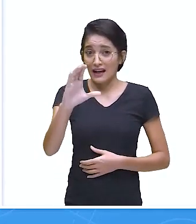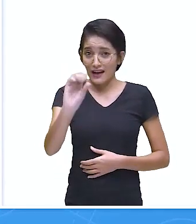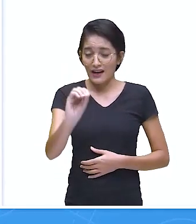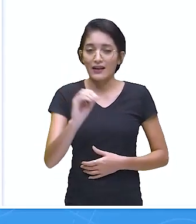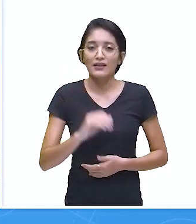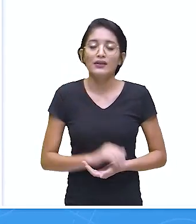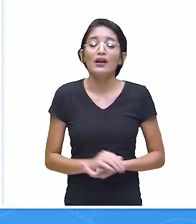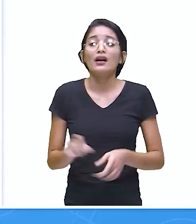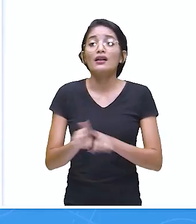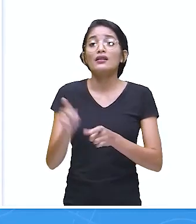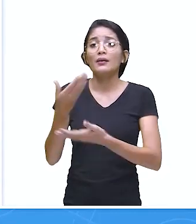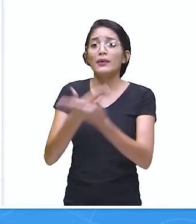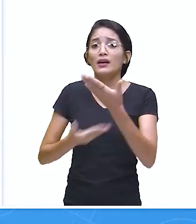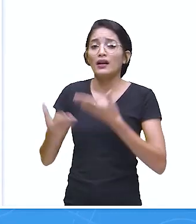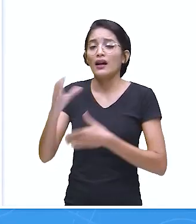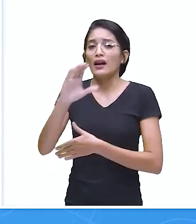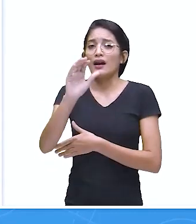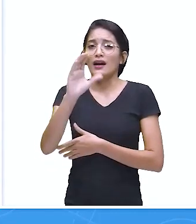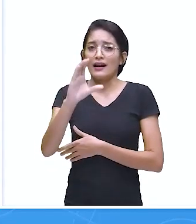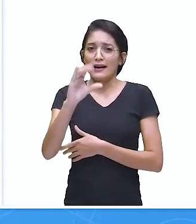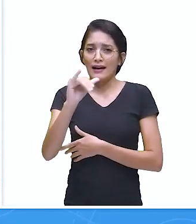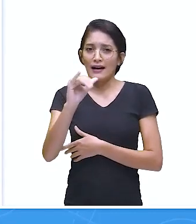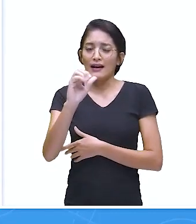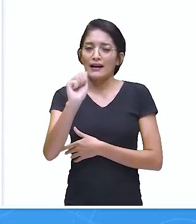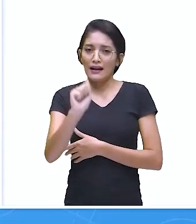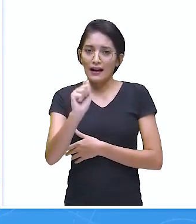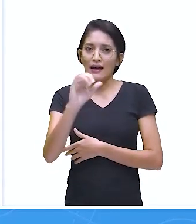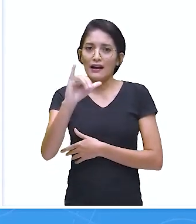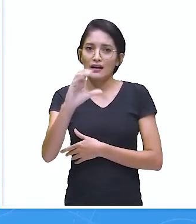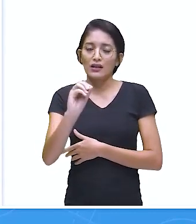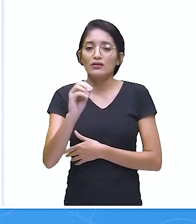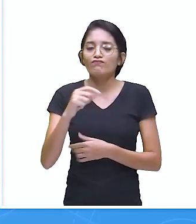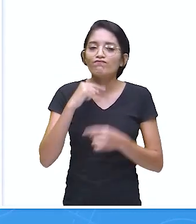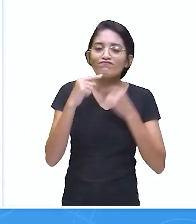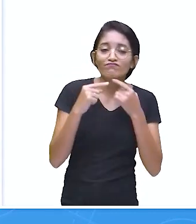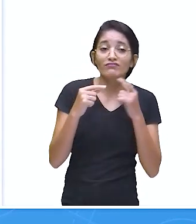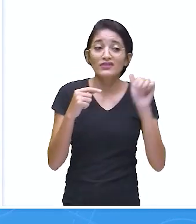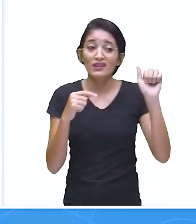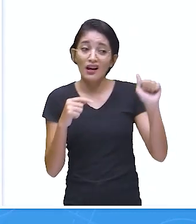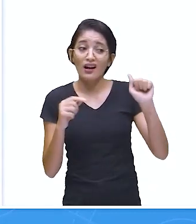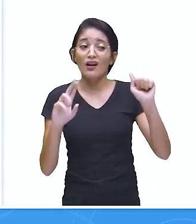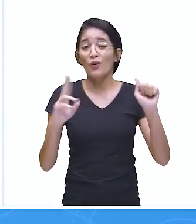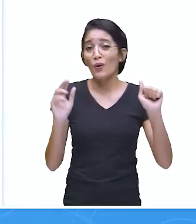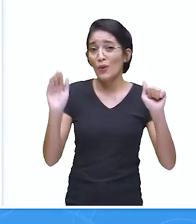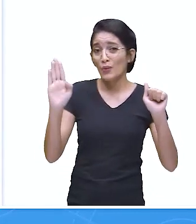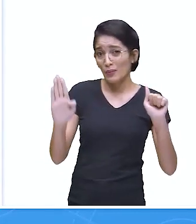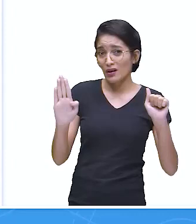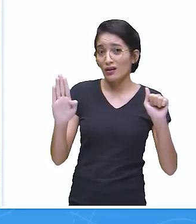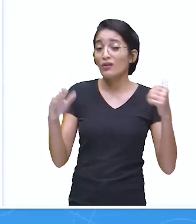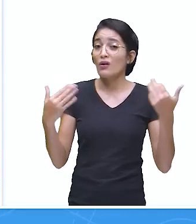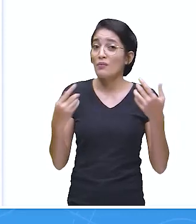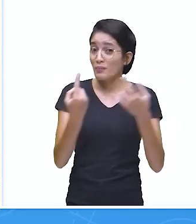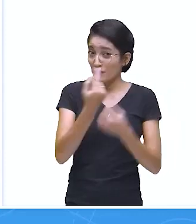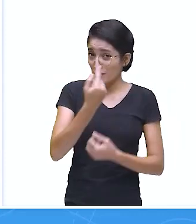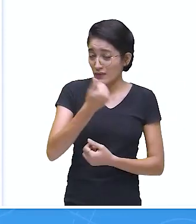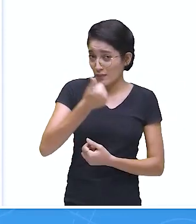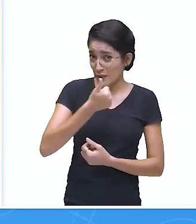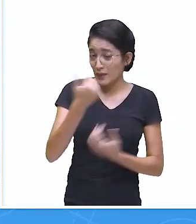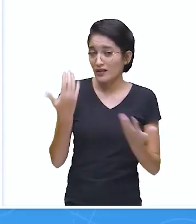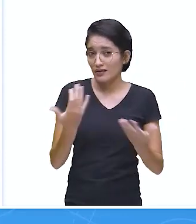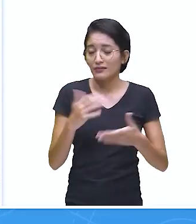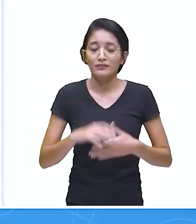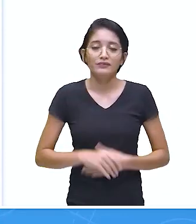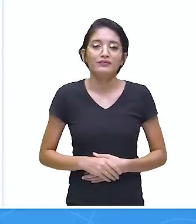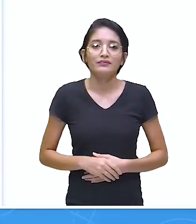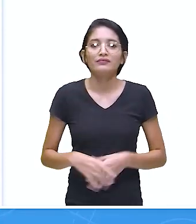a participação aqui do Caio. O Caio está em dúvida entre A ou B, né, Caio? Mas de qual? Da primeira, Caio? Muito bem. Temos